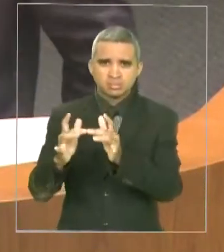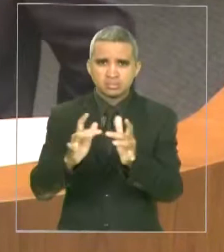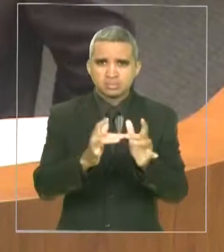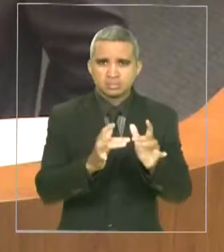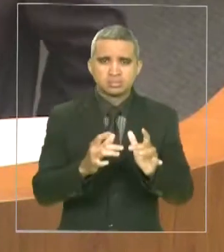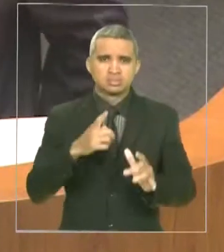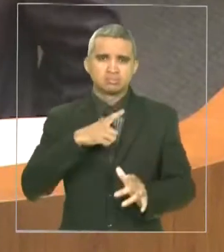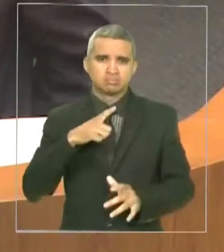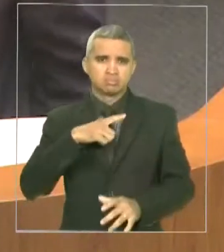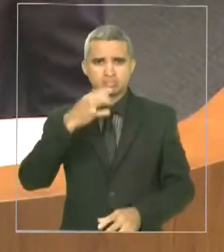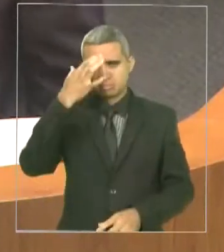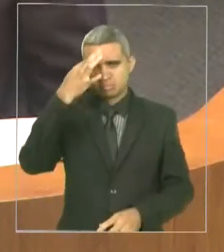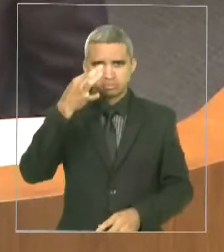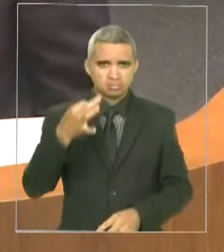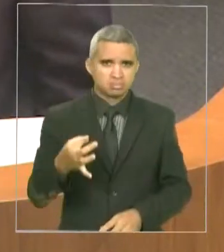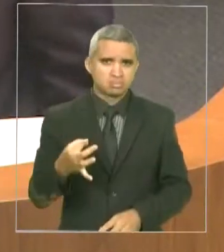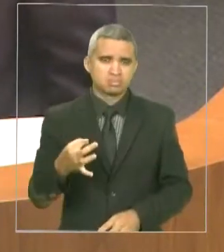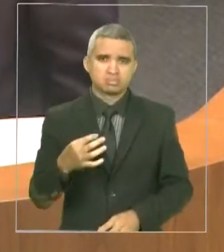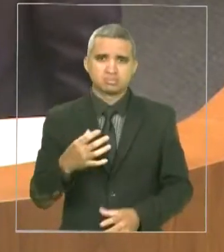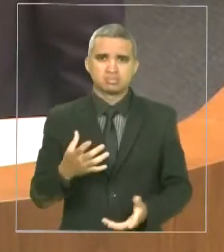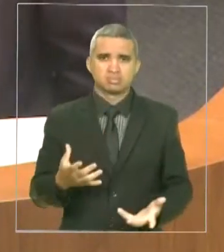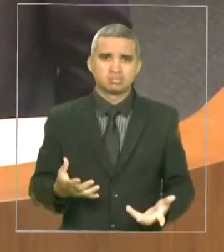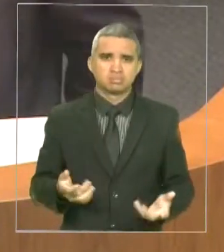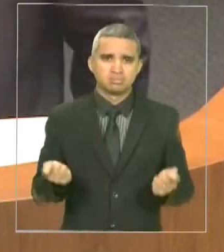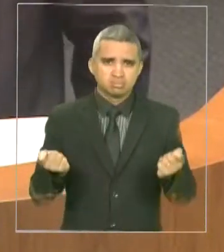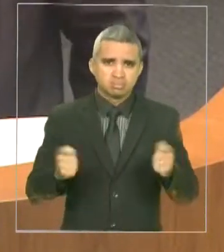com capacidade,